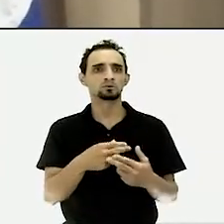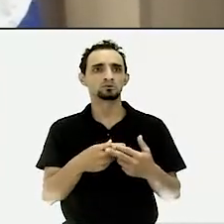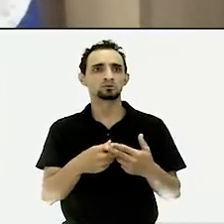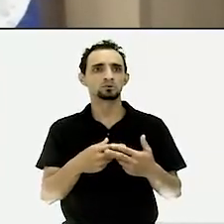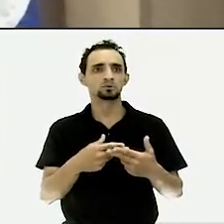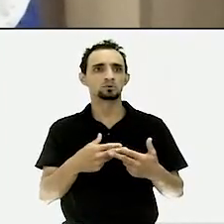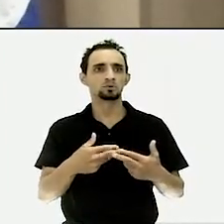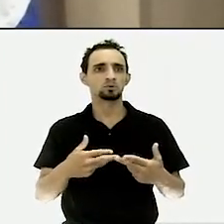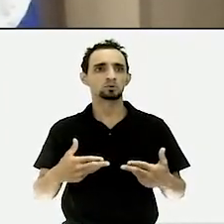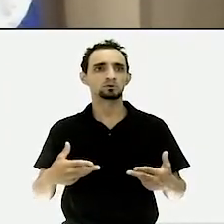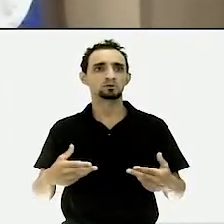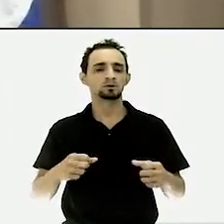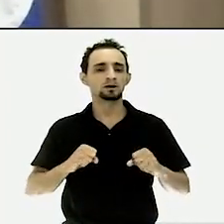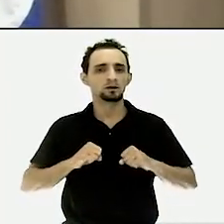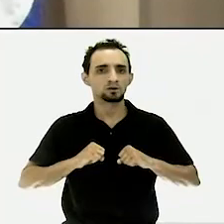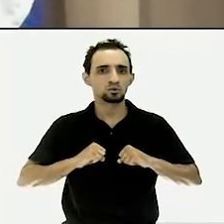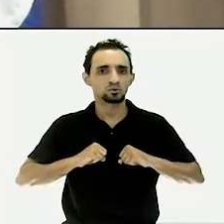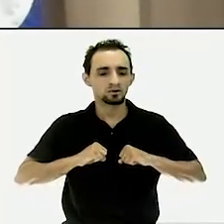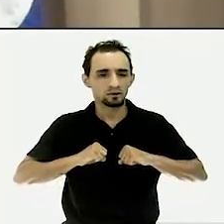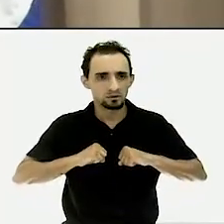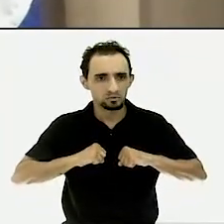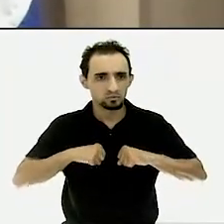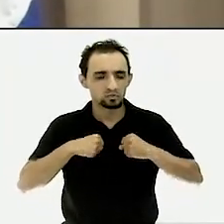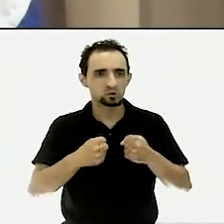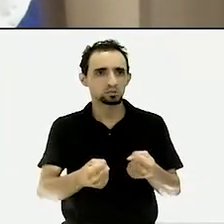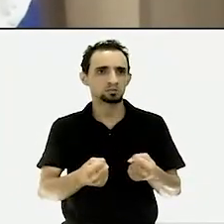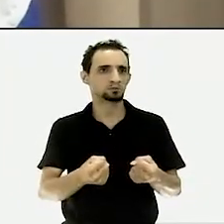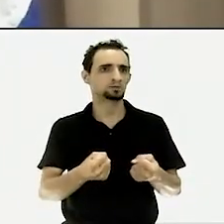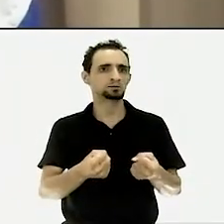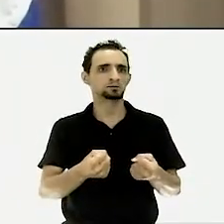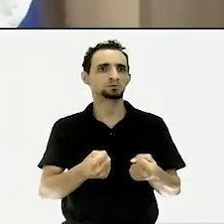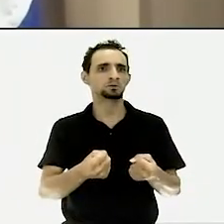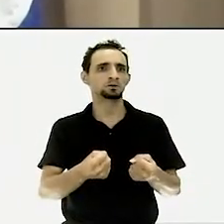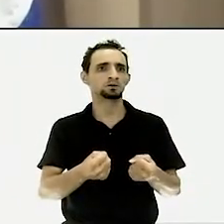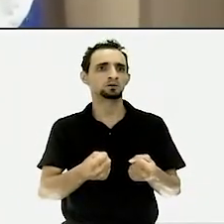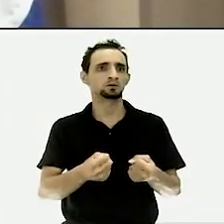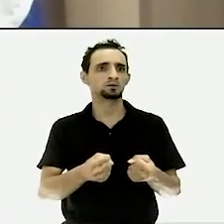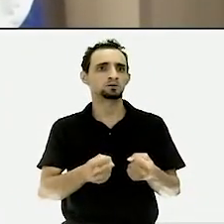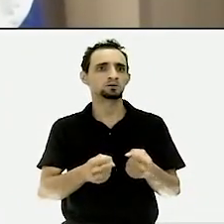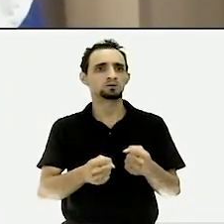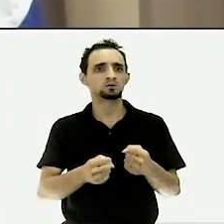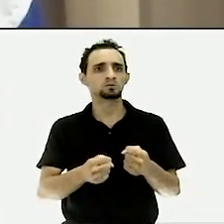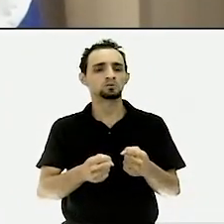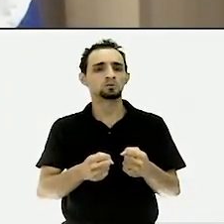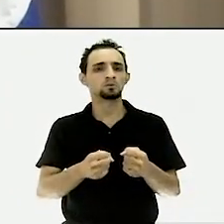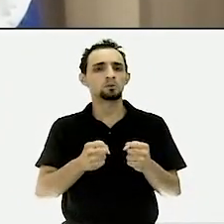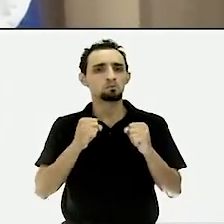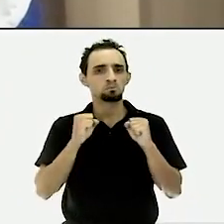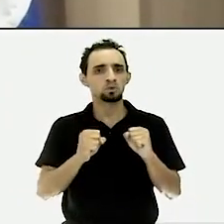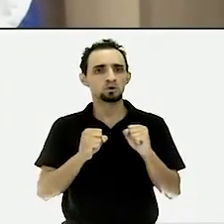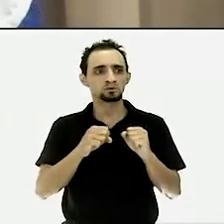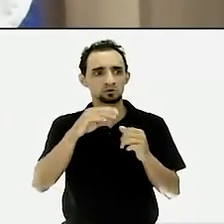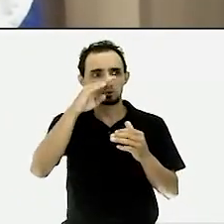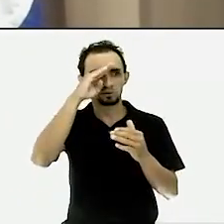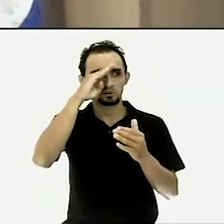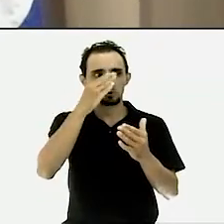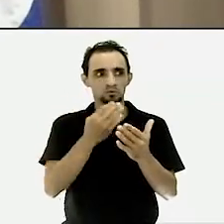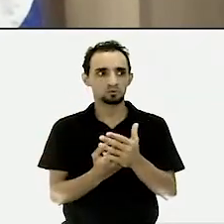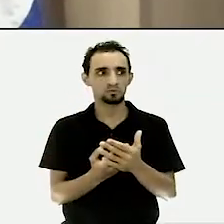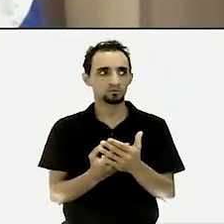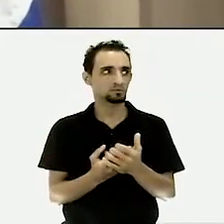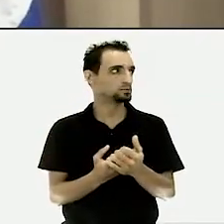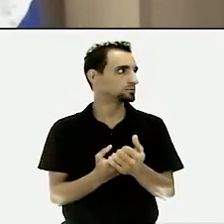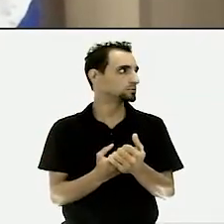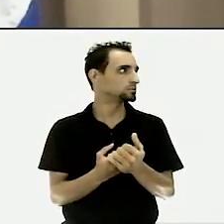Isso é importante. Os homens que têm a obrigação de sentar-se à mesa para discutir e debater os problemas do